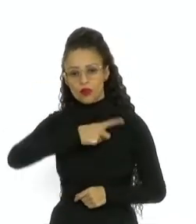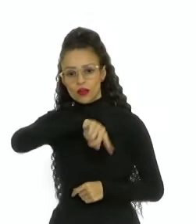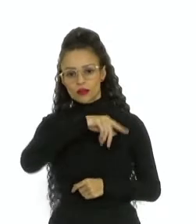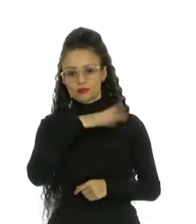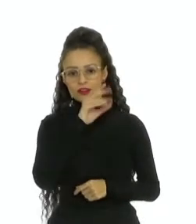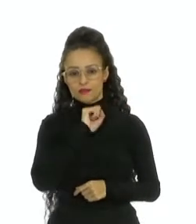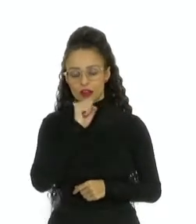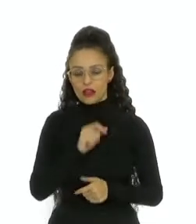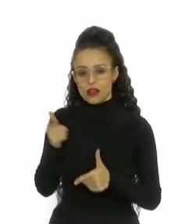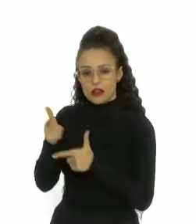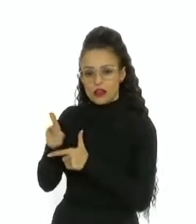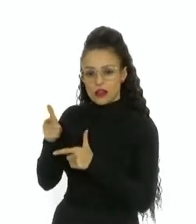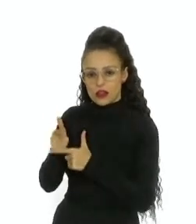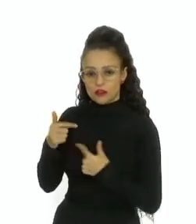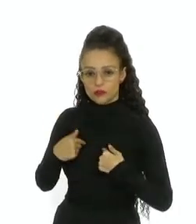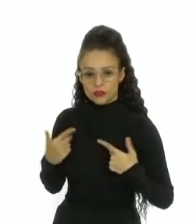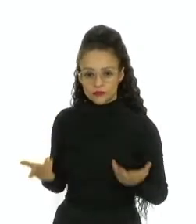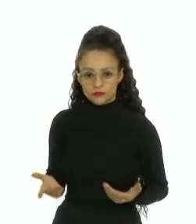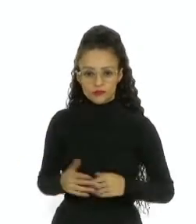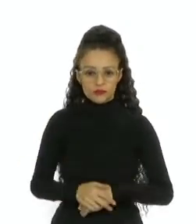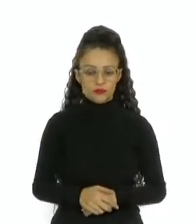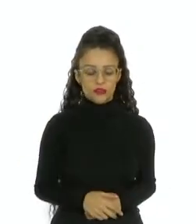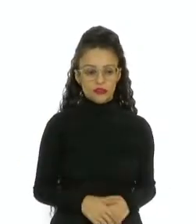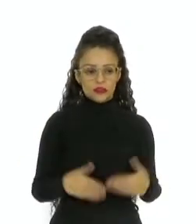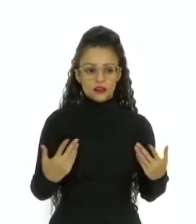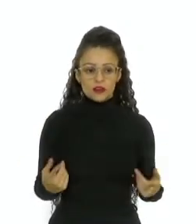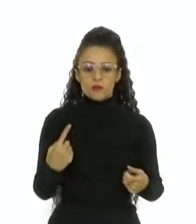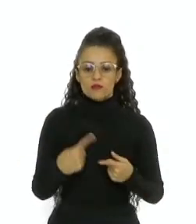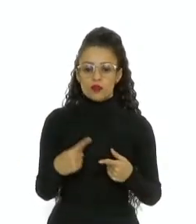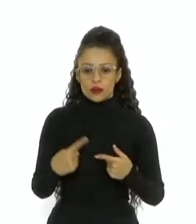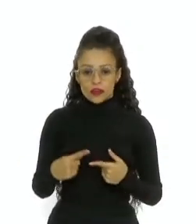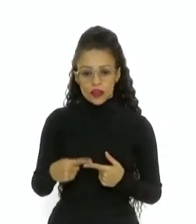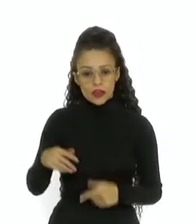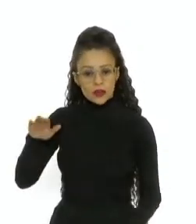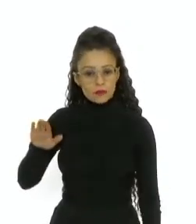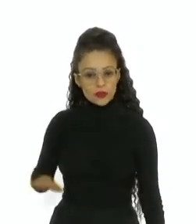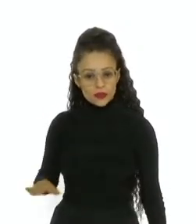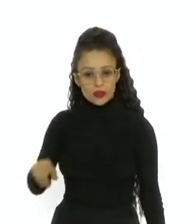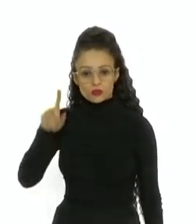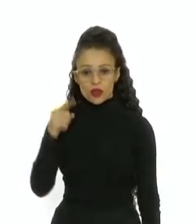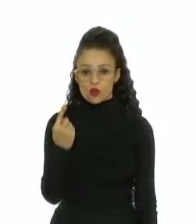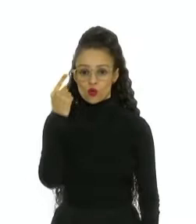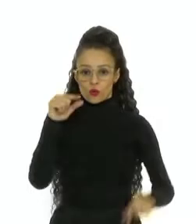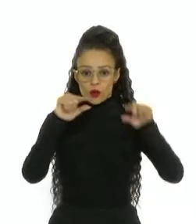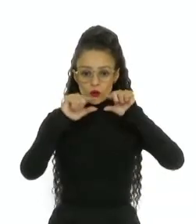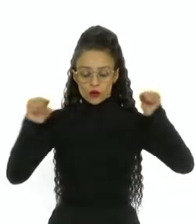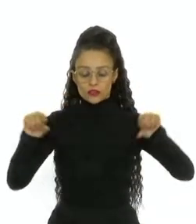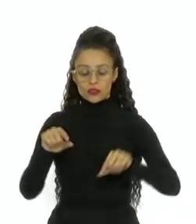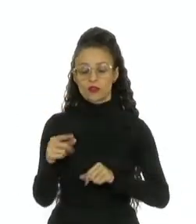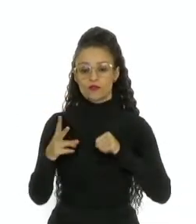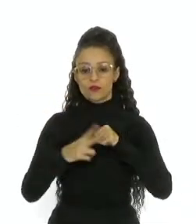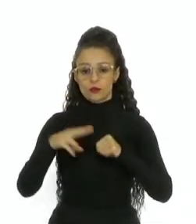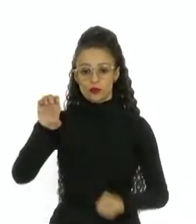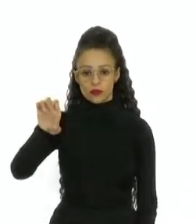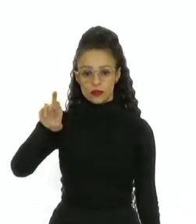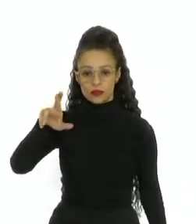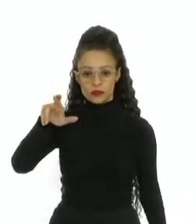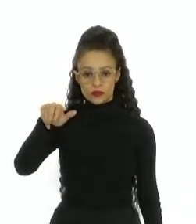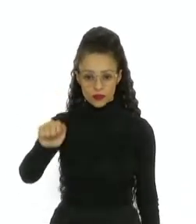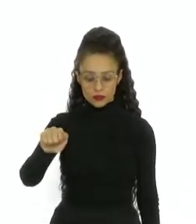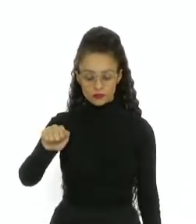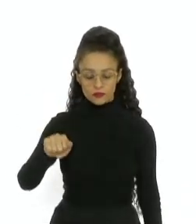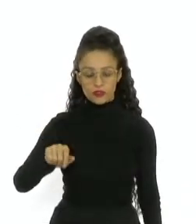velhos debochavam de mim. Então, aqui, ó, e porque era pequeno representa uma oração, porque eu tenho o verbo era.